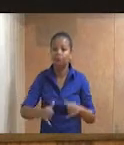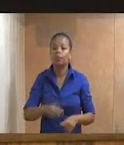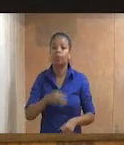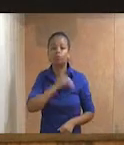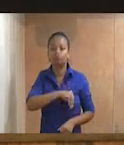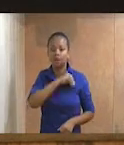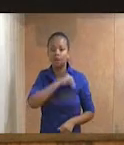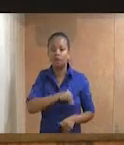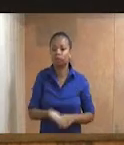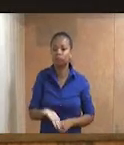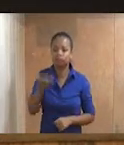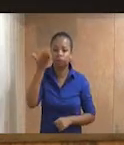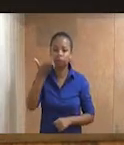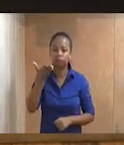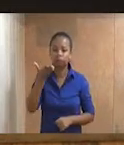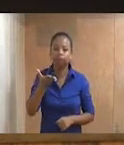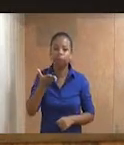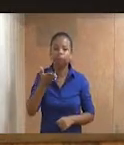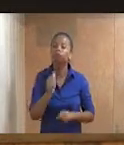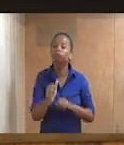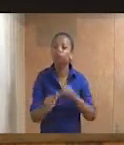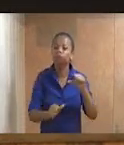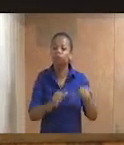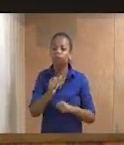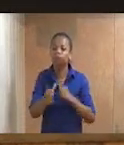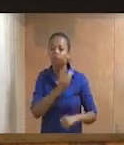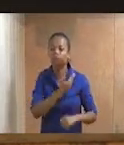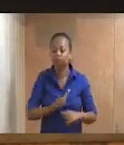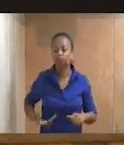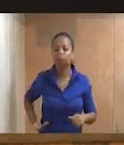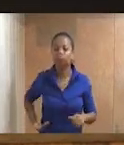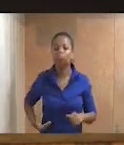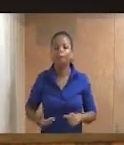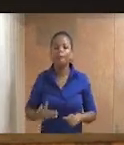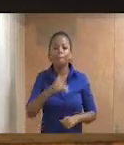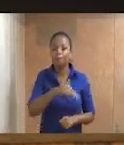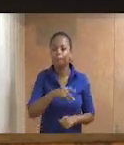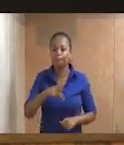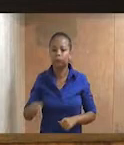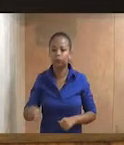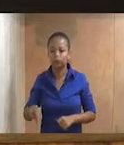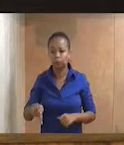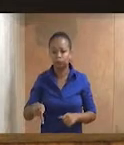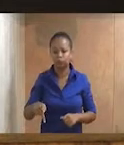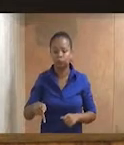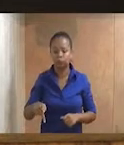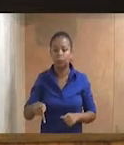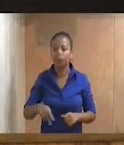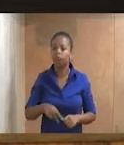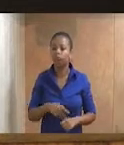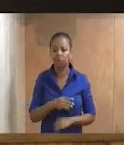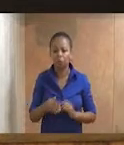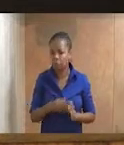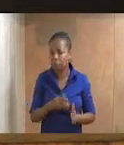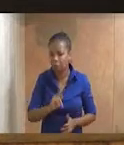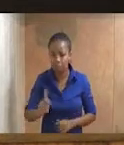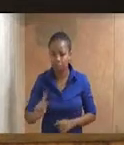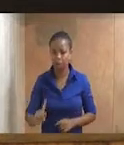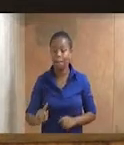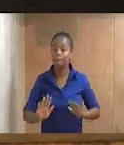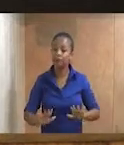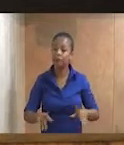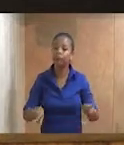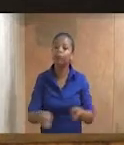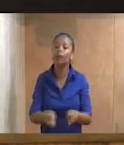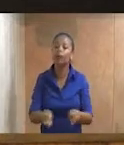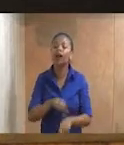o funcionalismo público. Eu não estou falando aqui só dos professores, não, porque esse reajuste, ele atende a todas